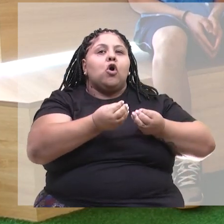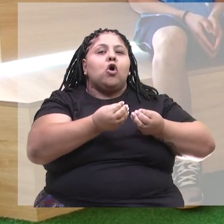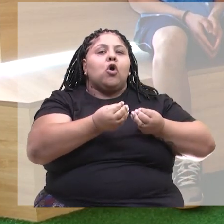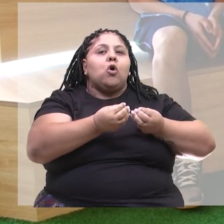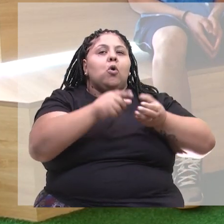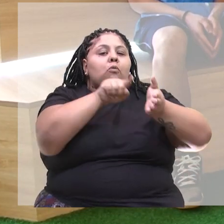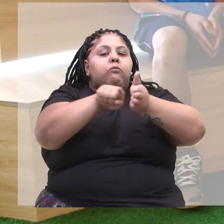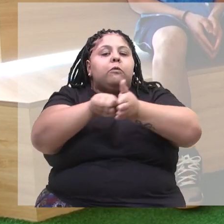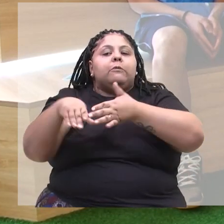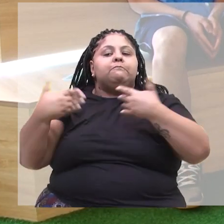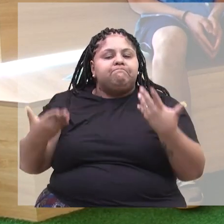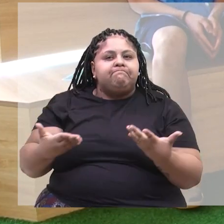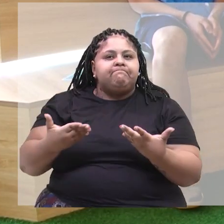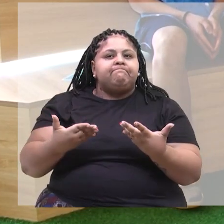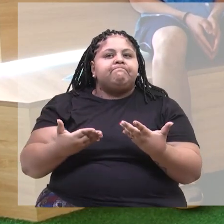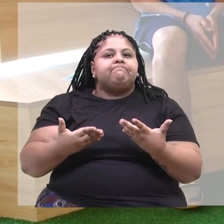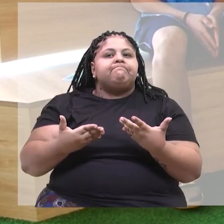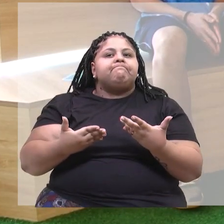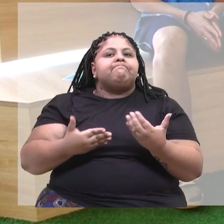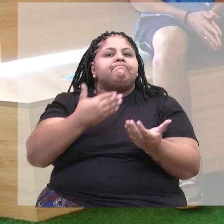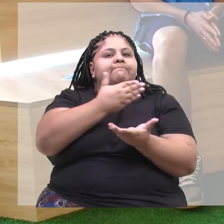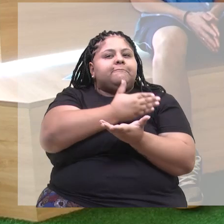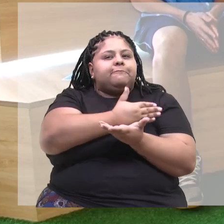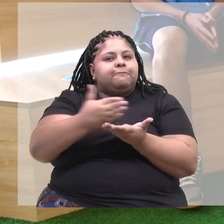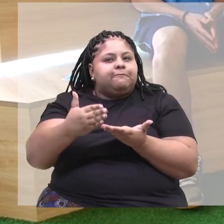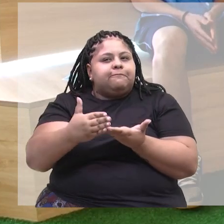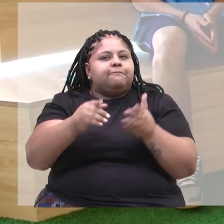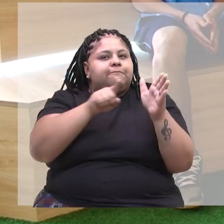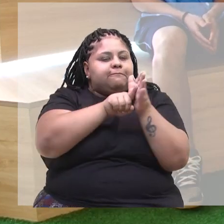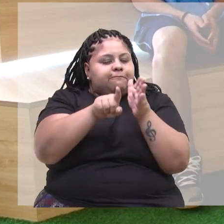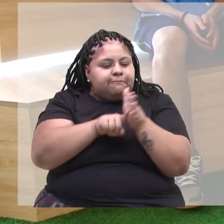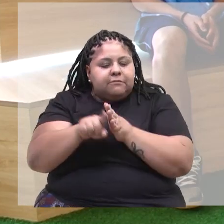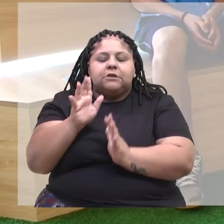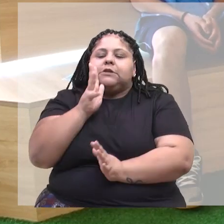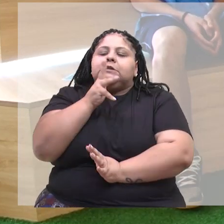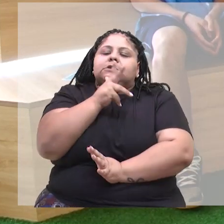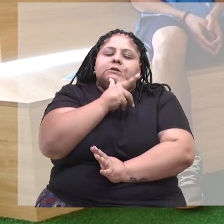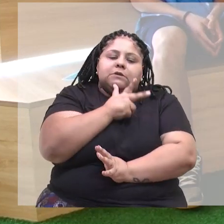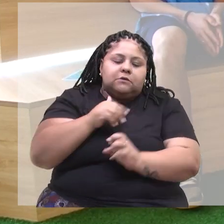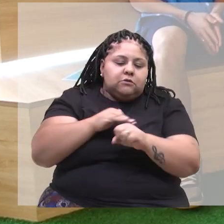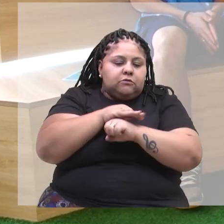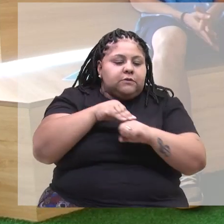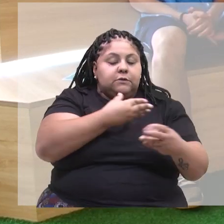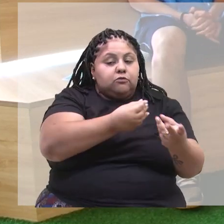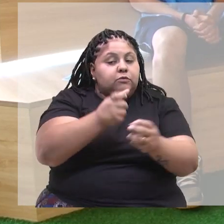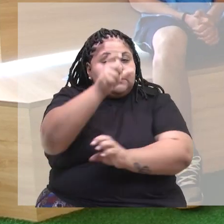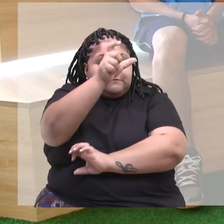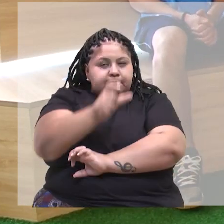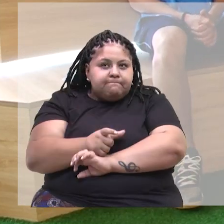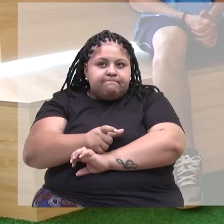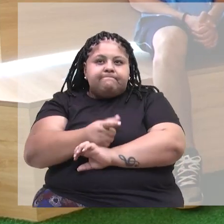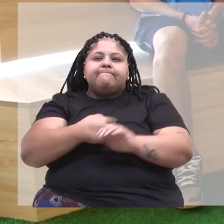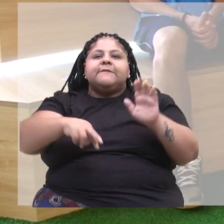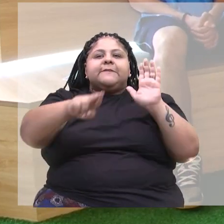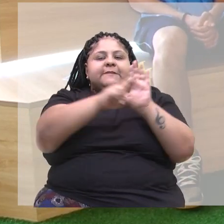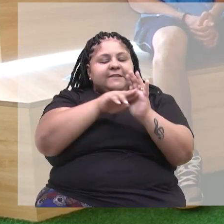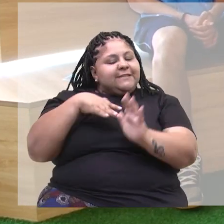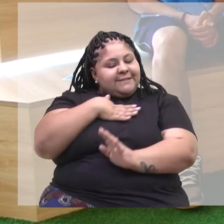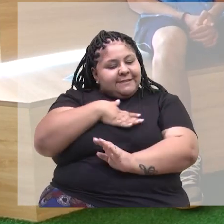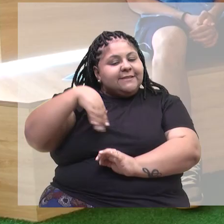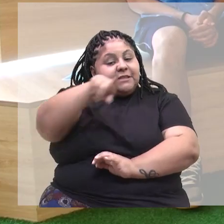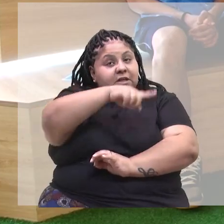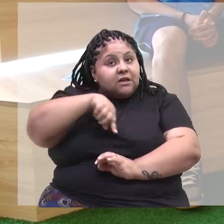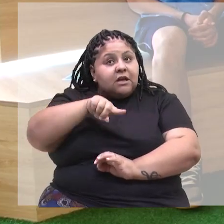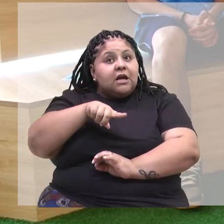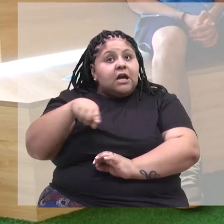esse processo de pesquisa. Bom, o processo ele foi bem demorado, a gente conversou com várias pessoas, várias escolas. O resultado foi muito